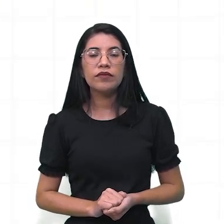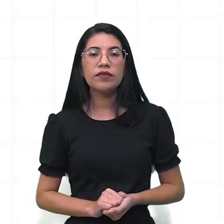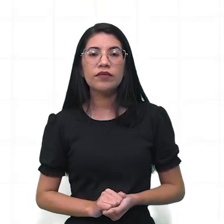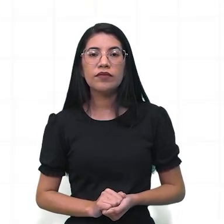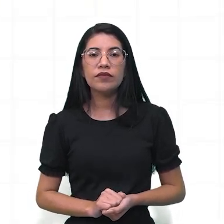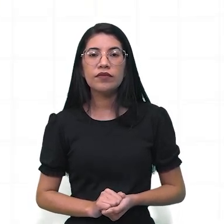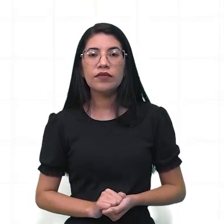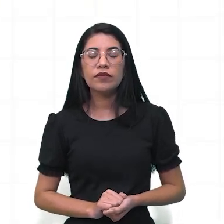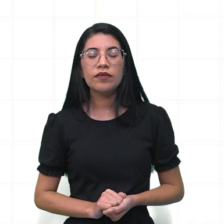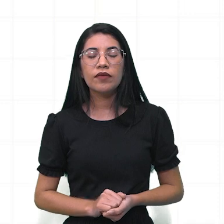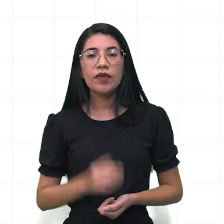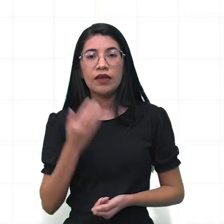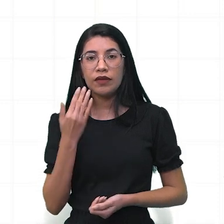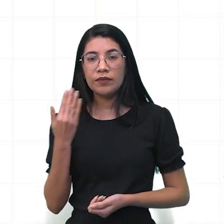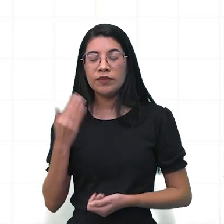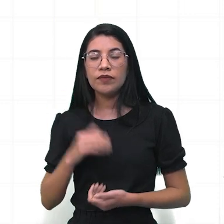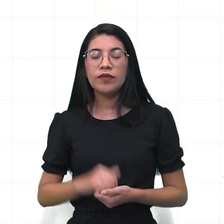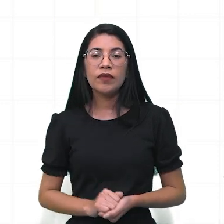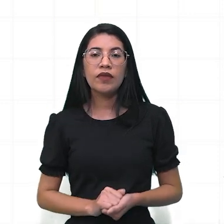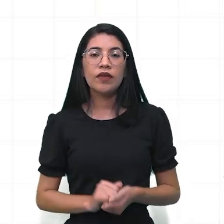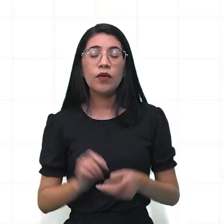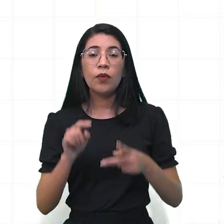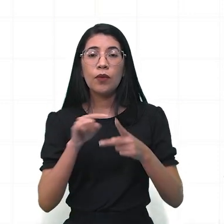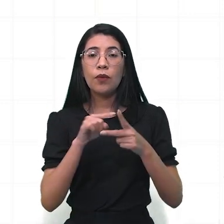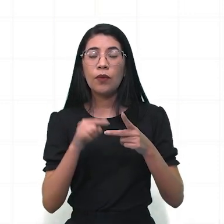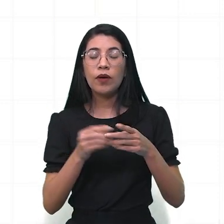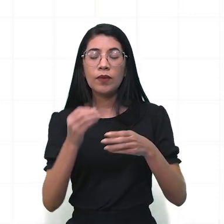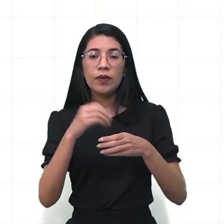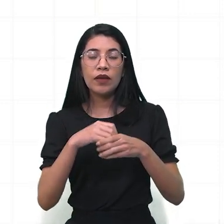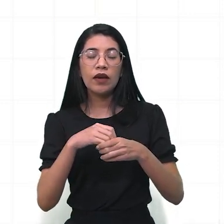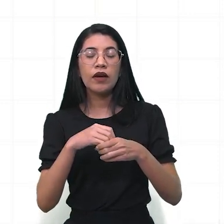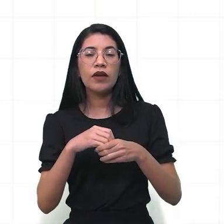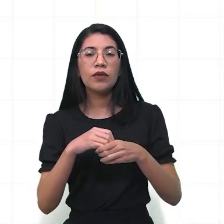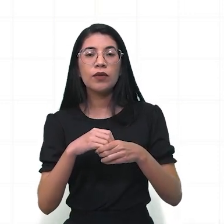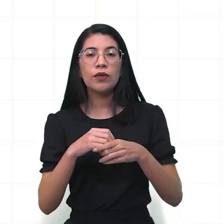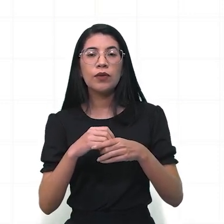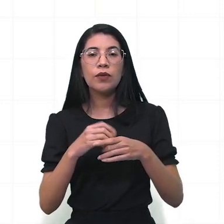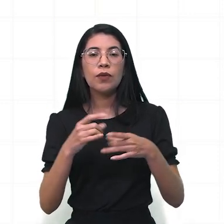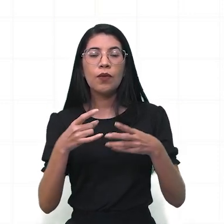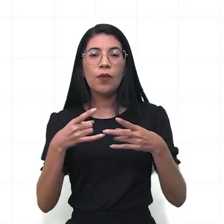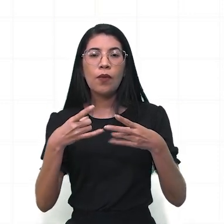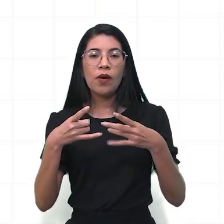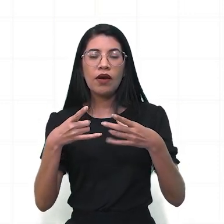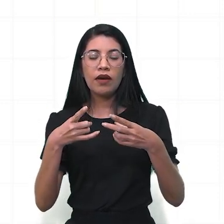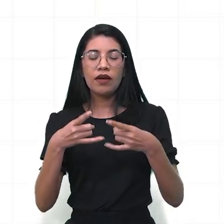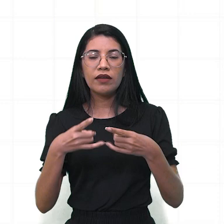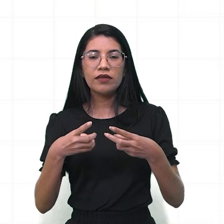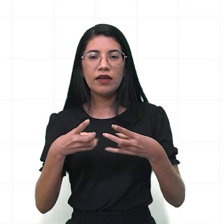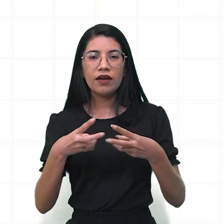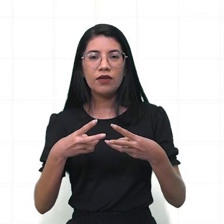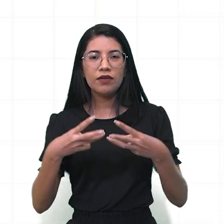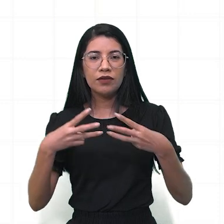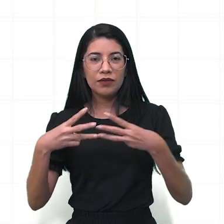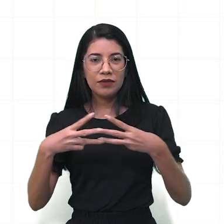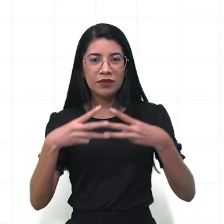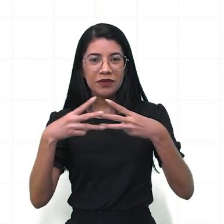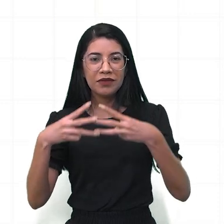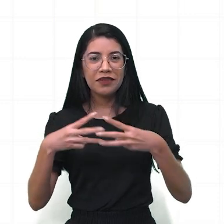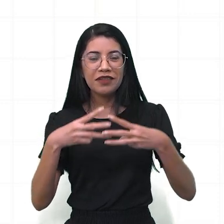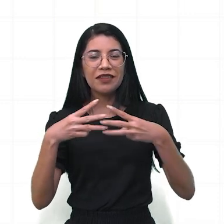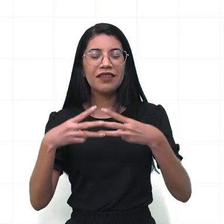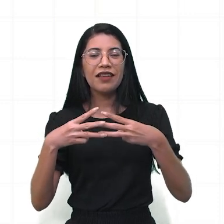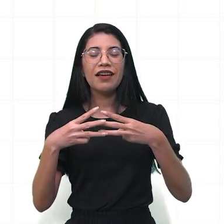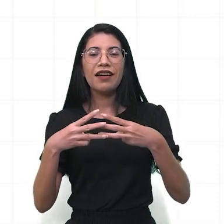Olha só. Qual é a soma dos ângulos internos de um hexágono? Hexágono, ele